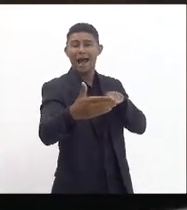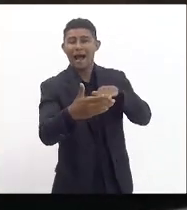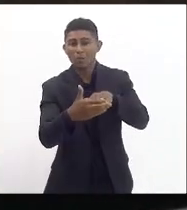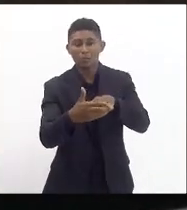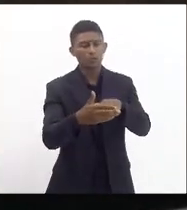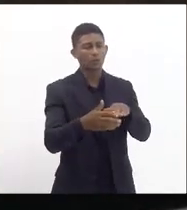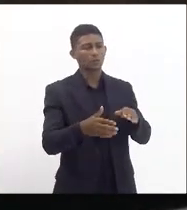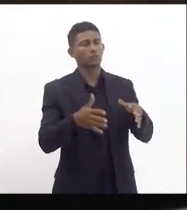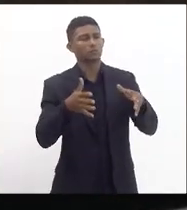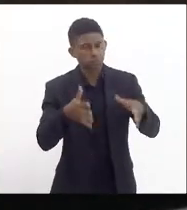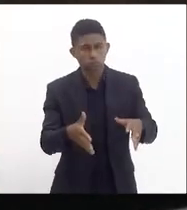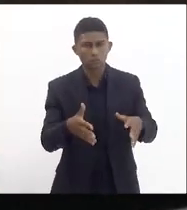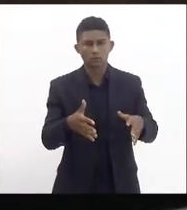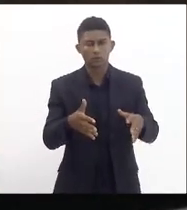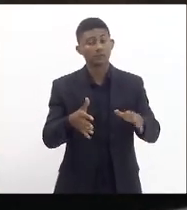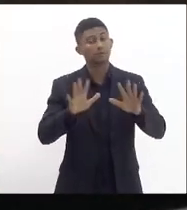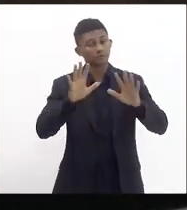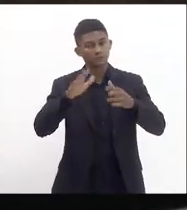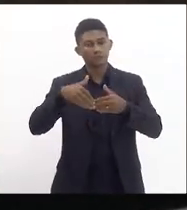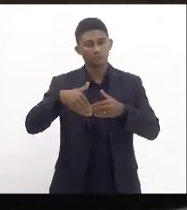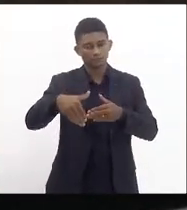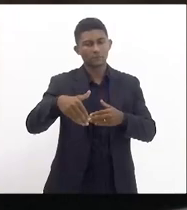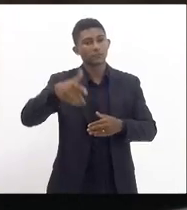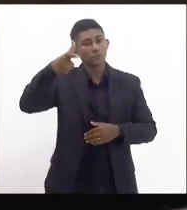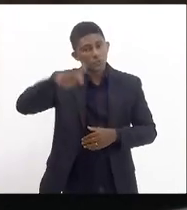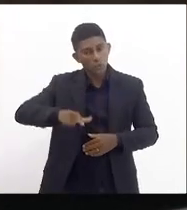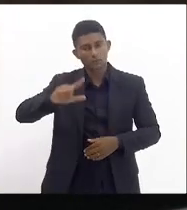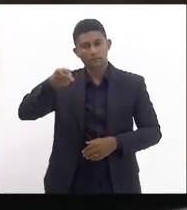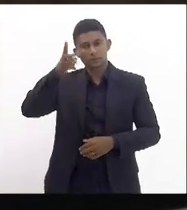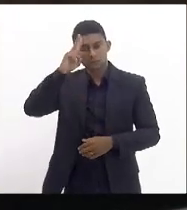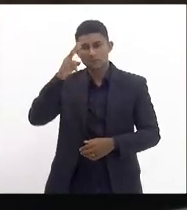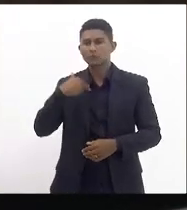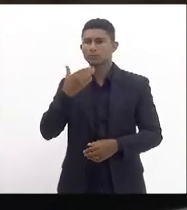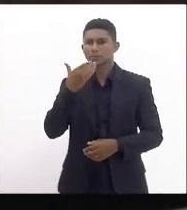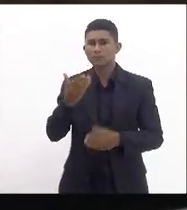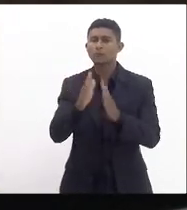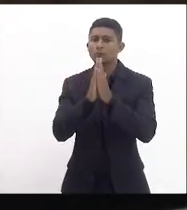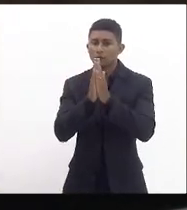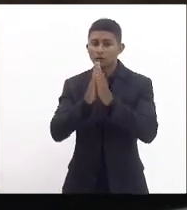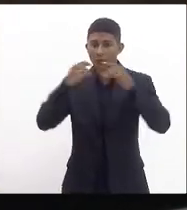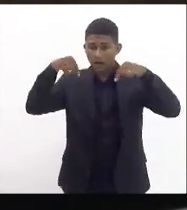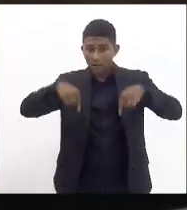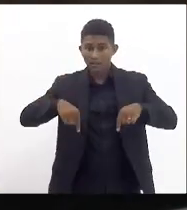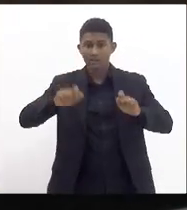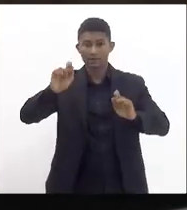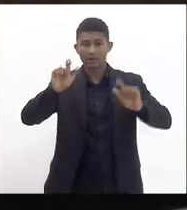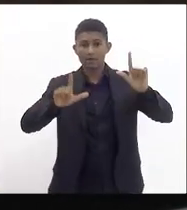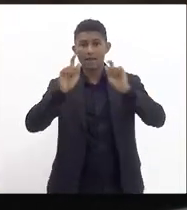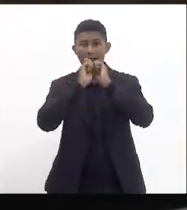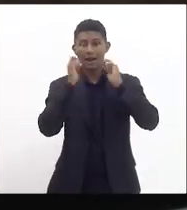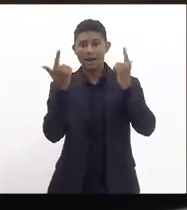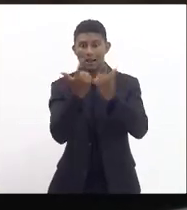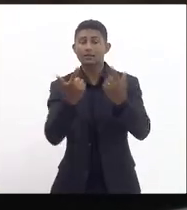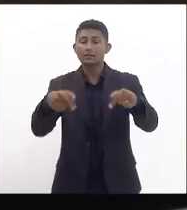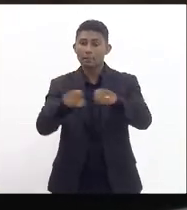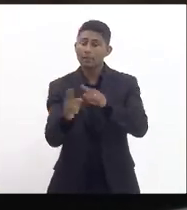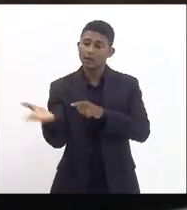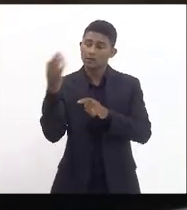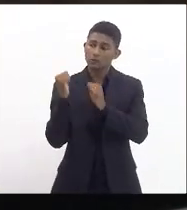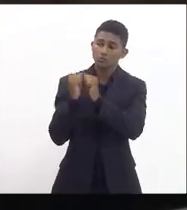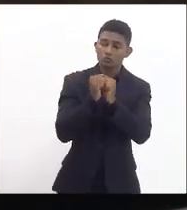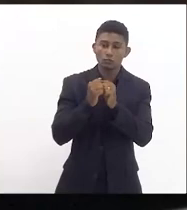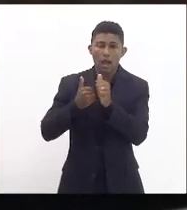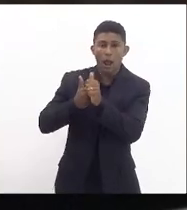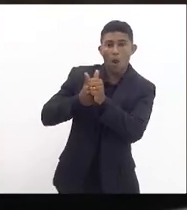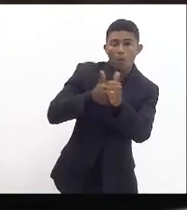Cruz. E segunda-feira agora, gostaria de pedir ao senhor que liberasse a TV Alerj para que ela pudesse também acompanhar os trabalhos da CPI, que